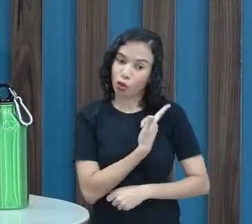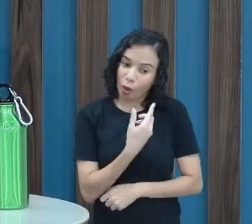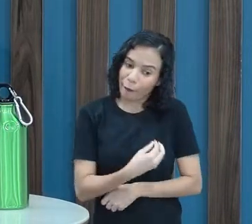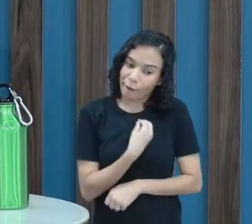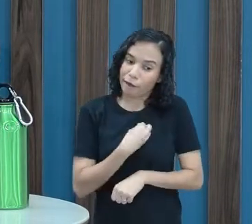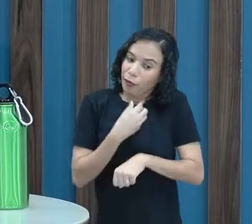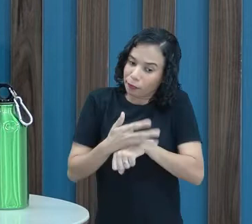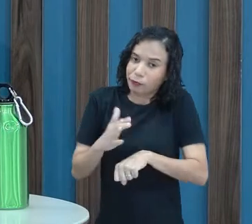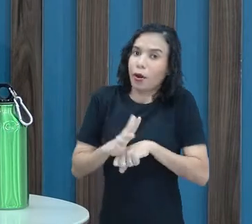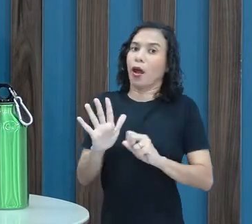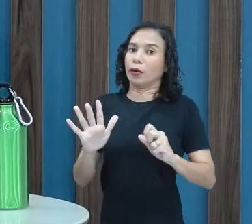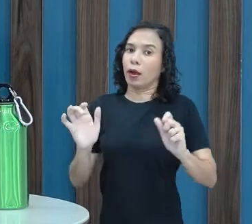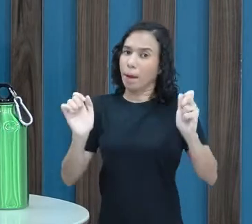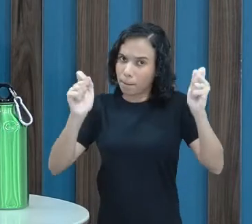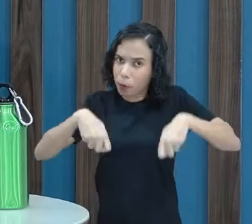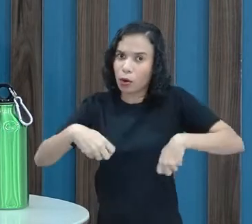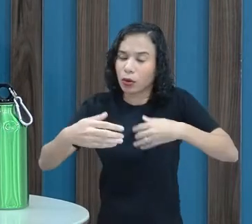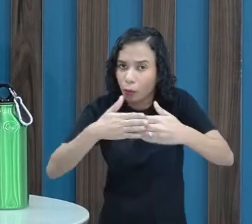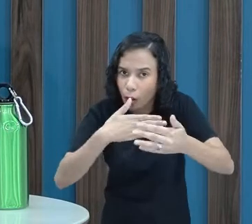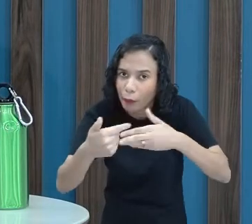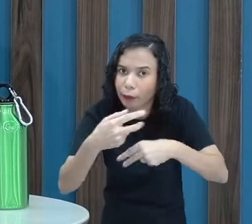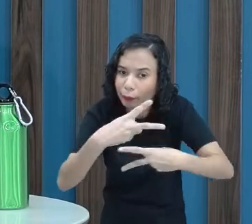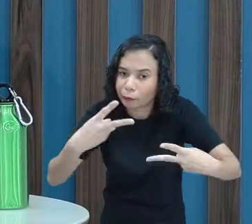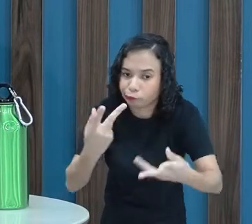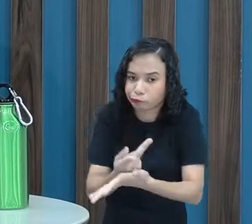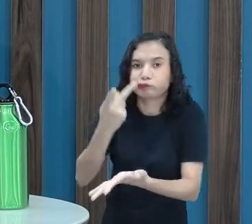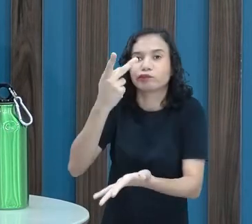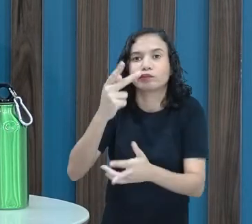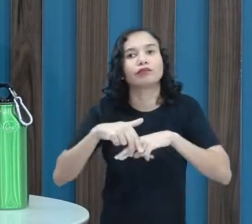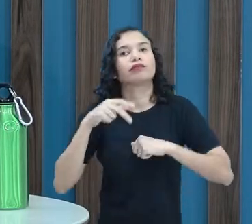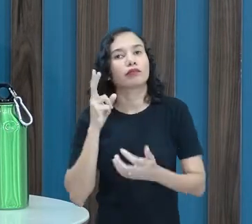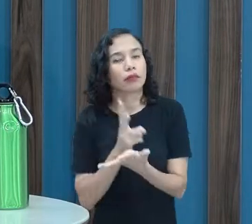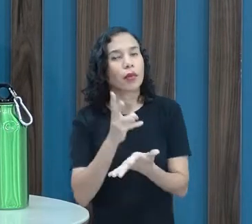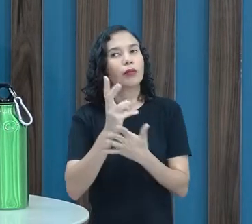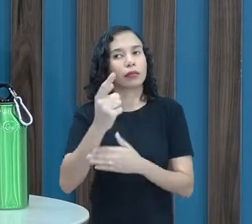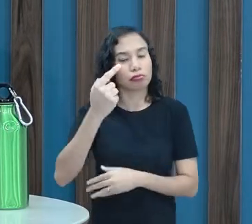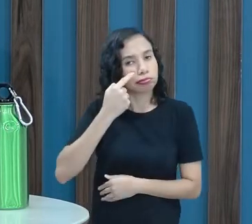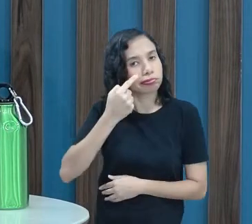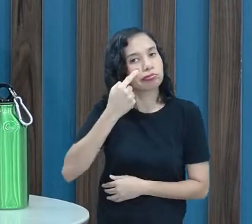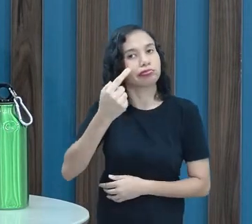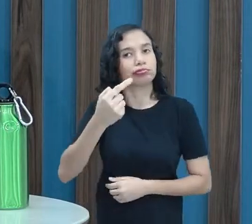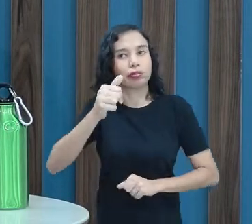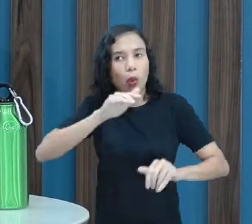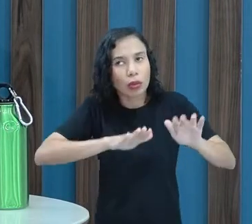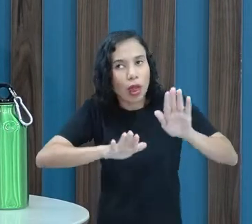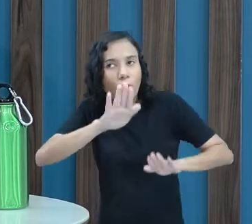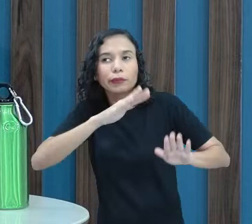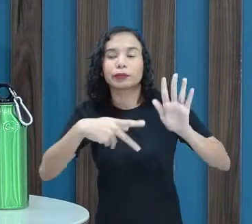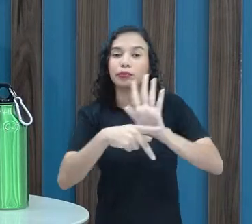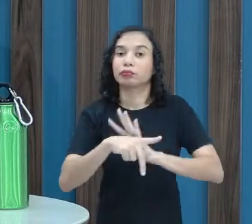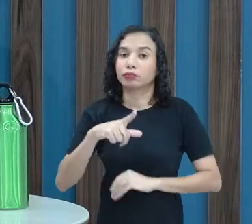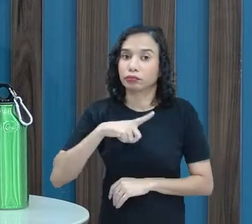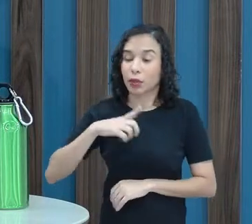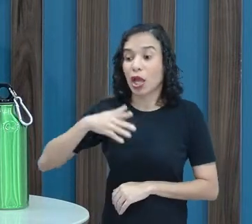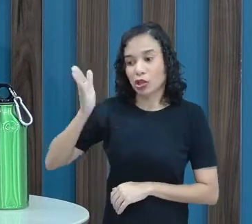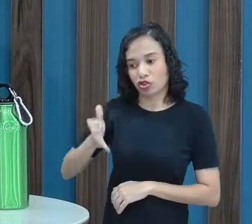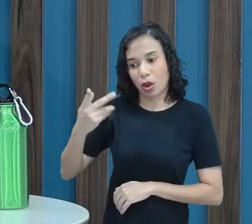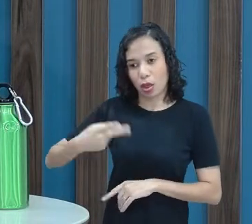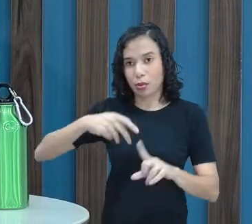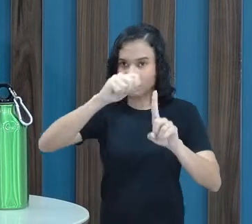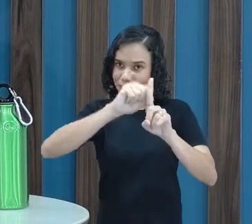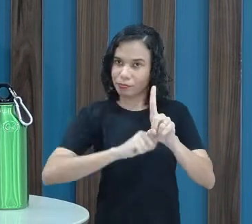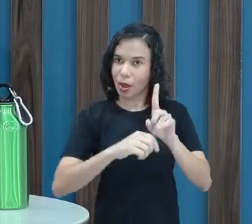Quando a gente tá na vida, a gente tá exposto a tudo. Então, a gente tem que estar sempre aí fazendo esse cuidado, né? Então, eu já fui esse mês, já garanti